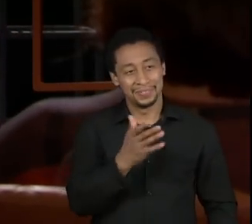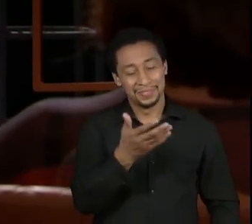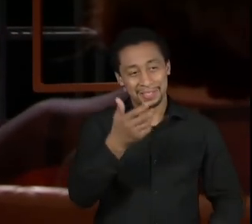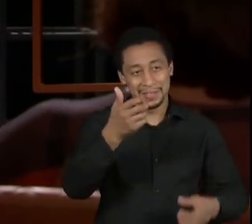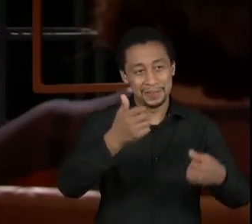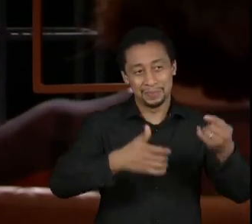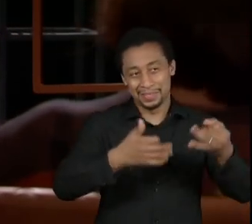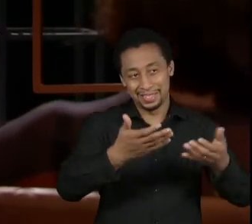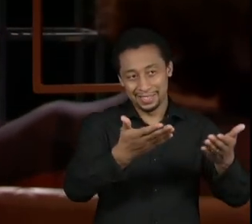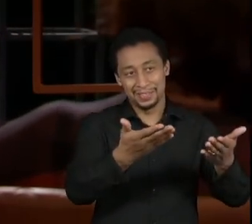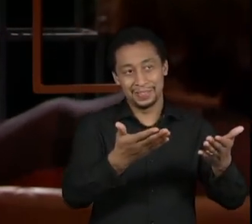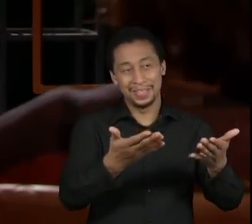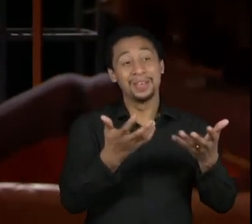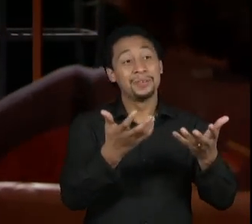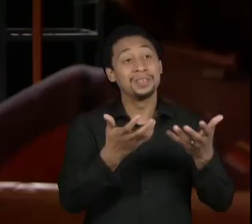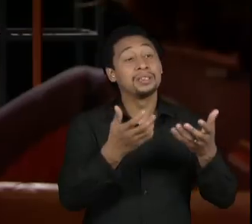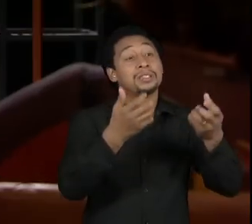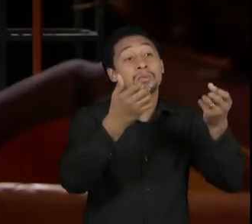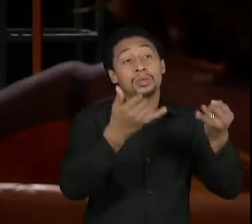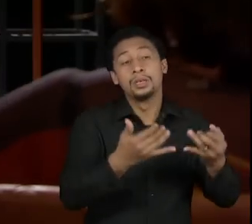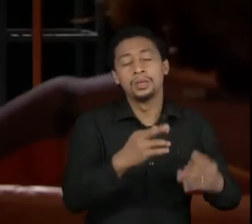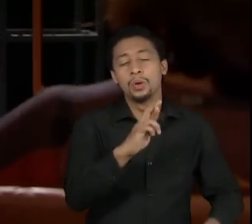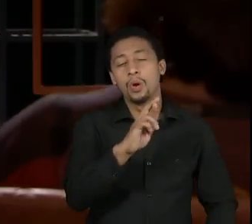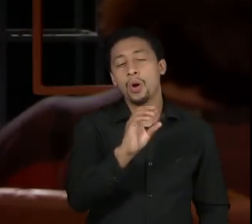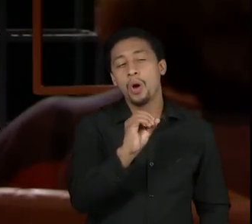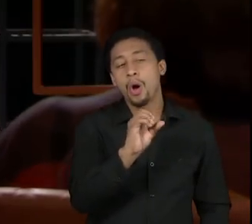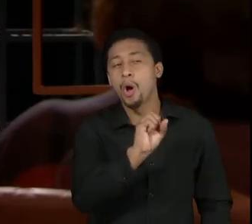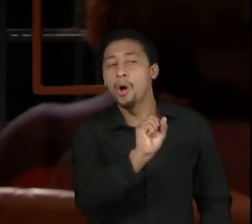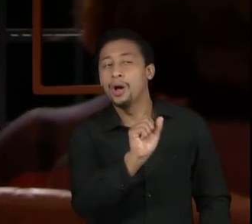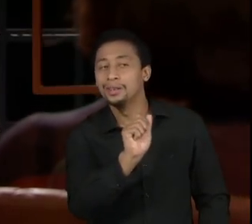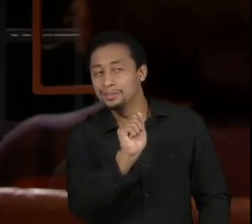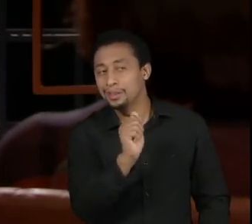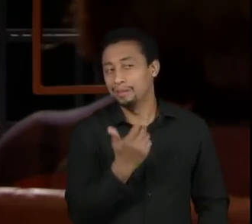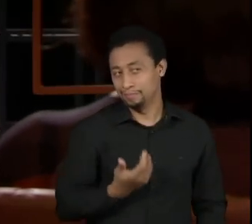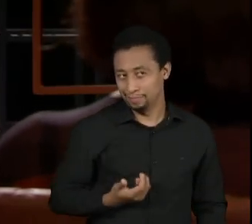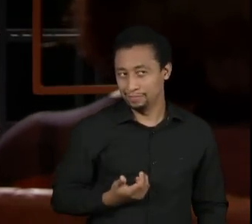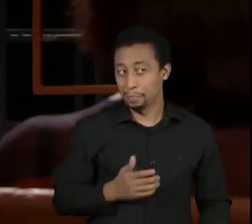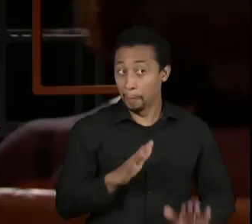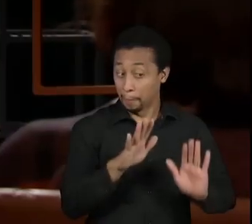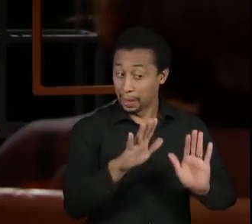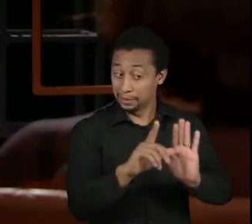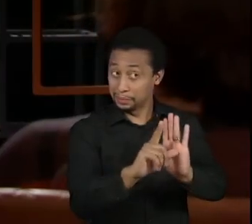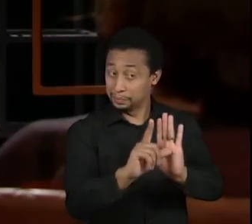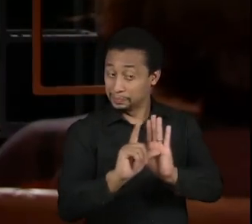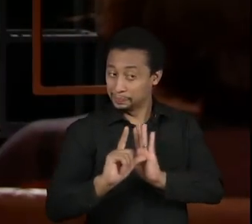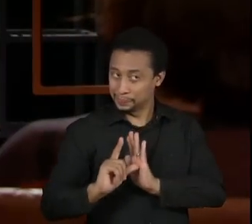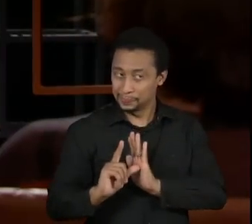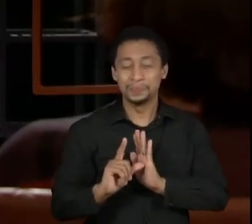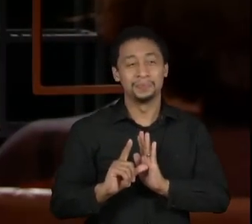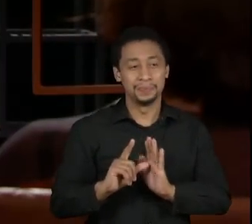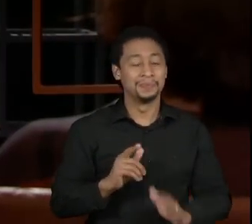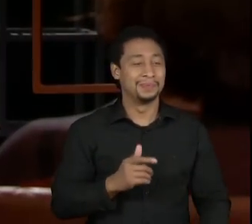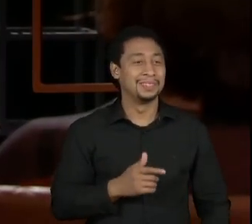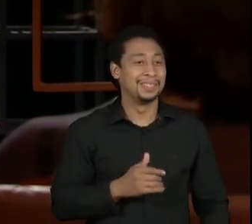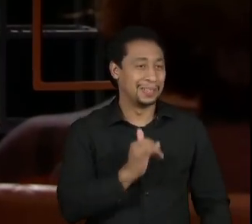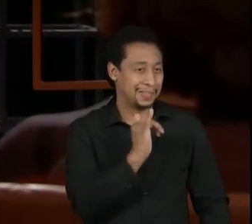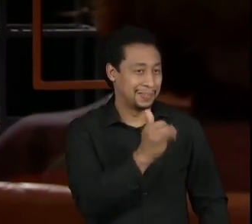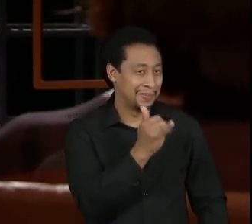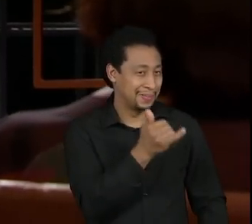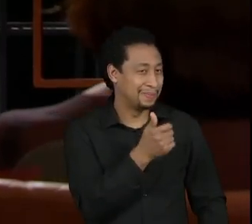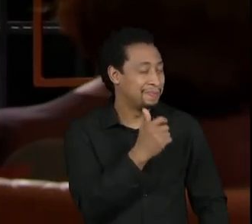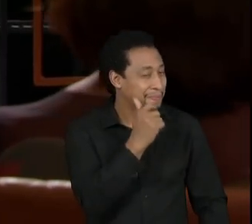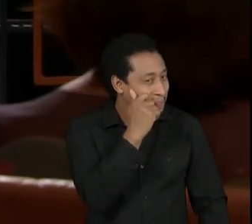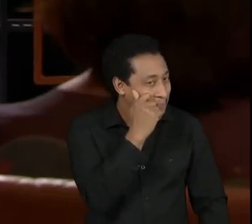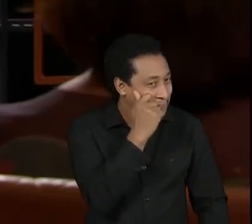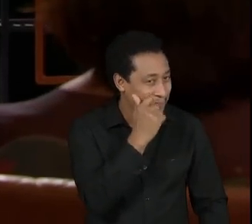falasse da Rosa Hernandes. Mas antes, nós temos um depoimento para você. Acho que é